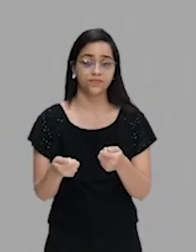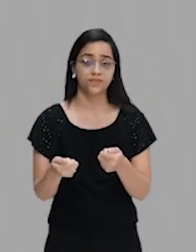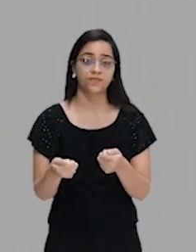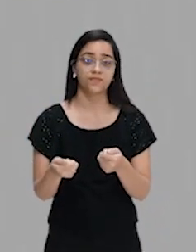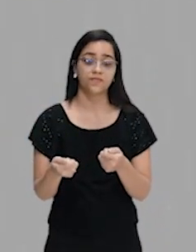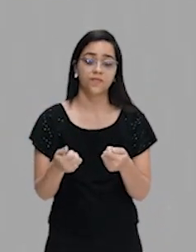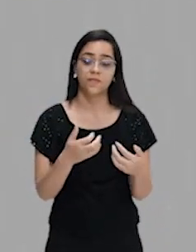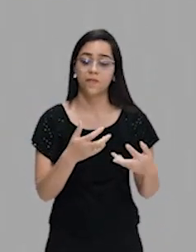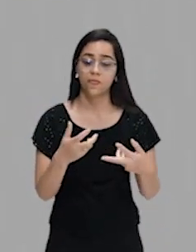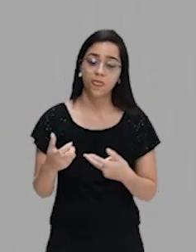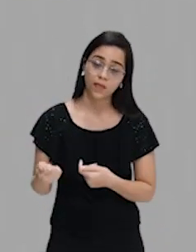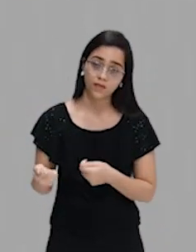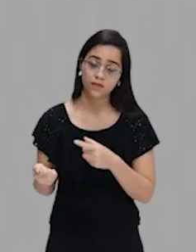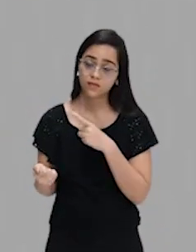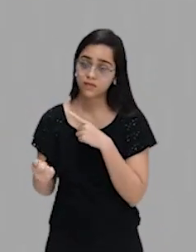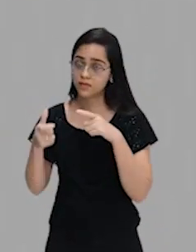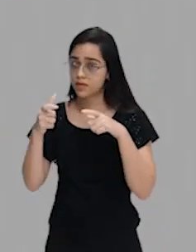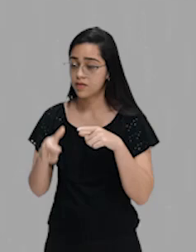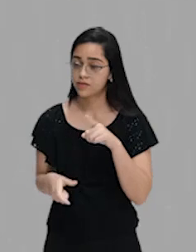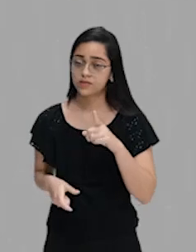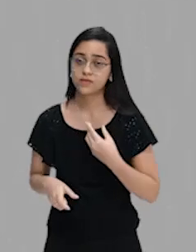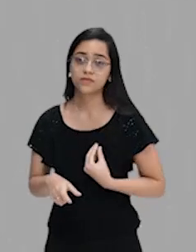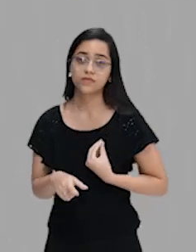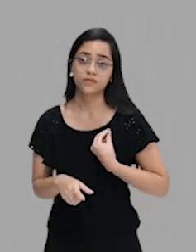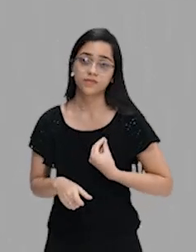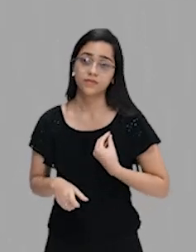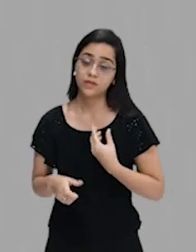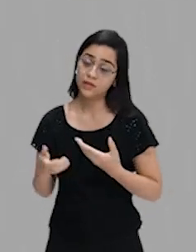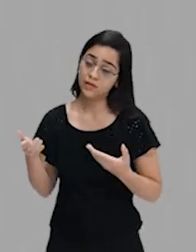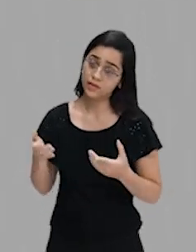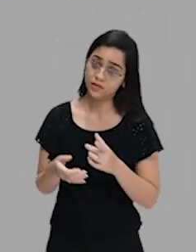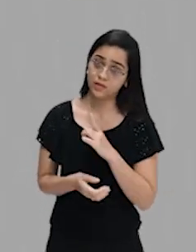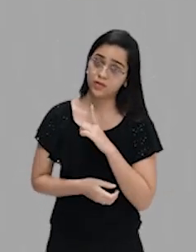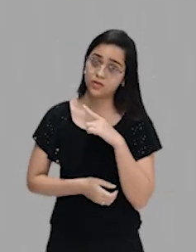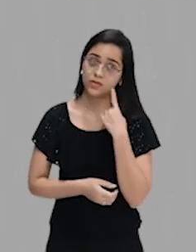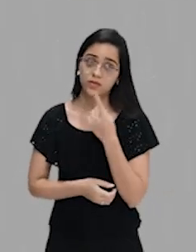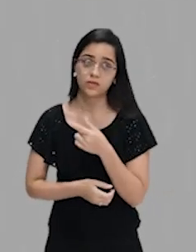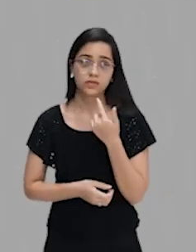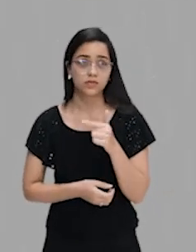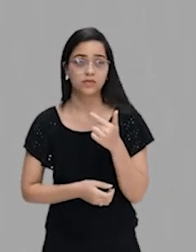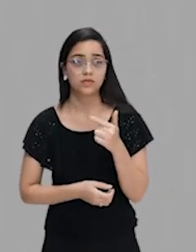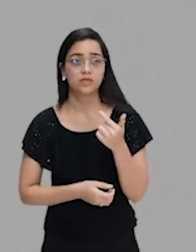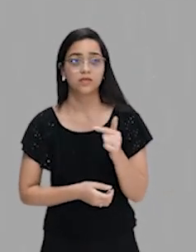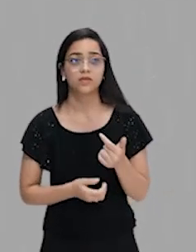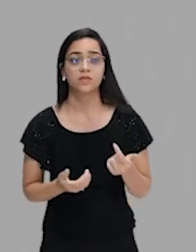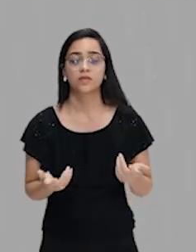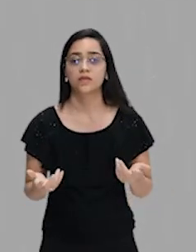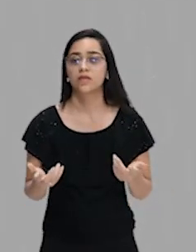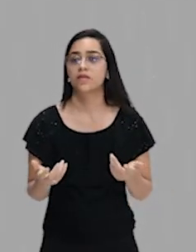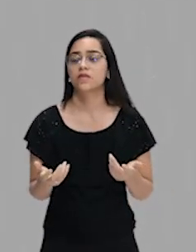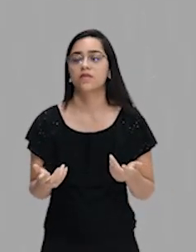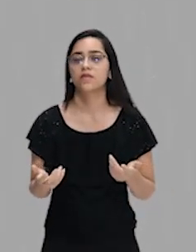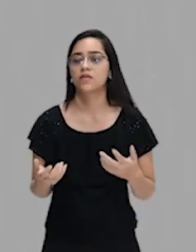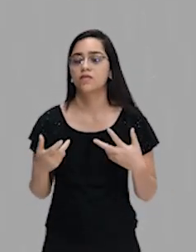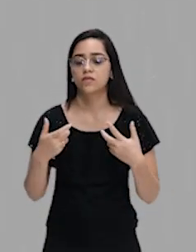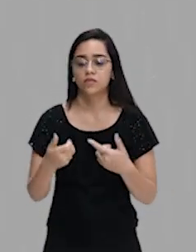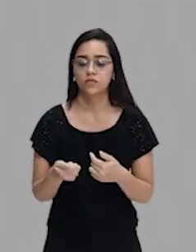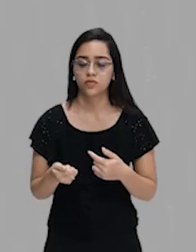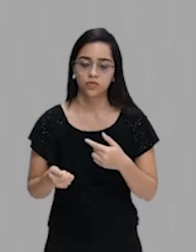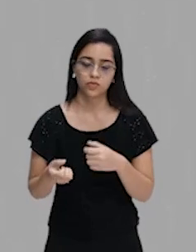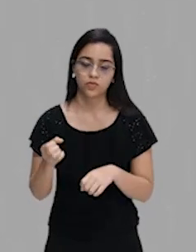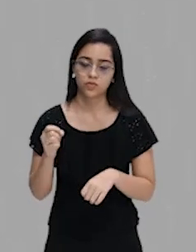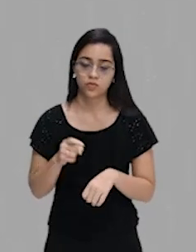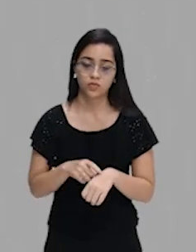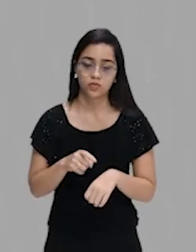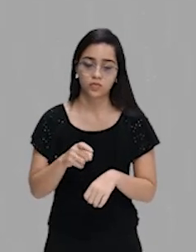não é? Sobre a Terra, né? Sobre o local que você está. Neste caso, nós não temos ali, durante um bom tempo,